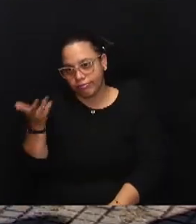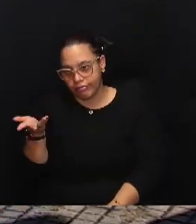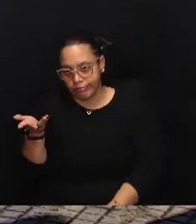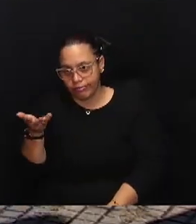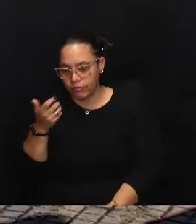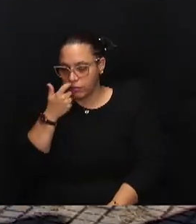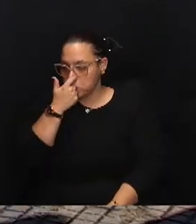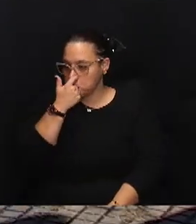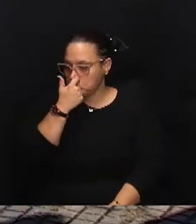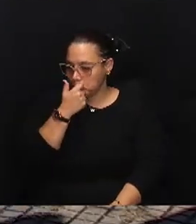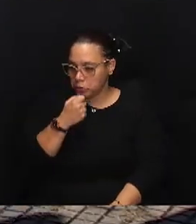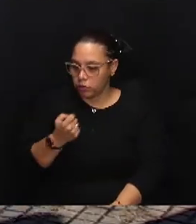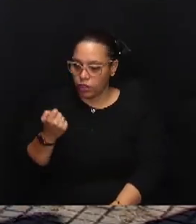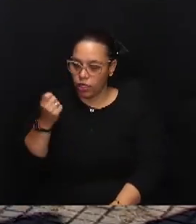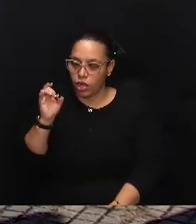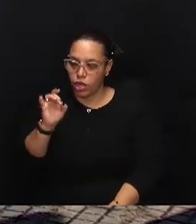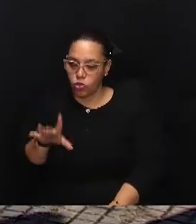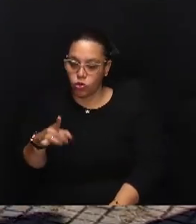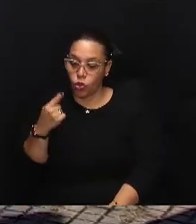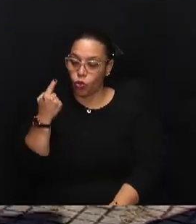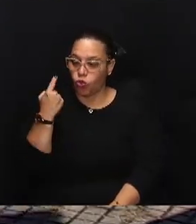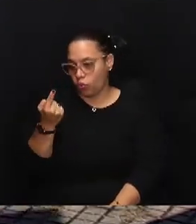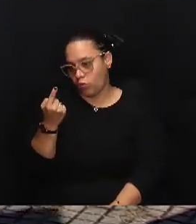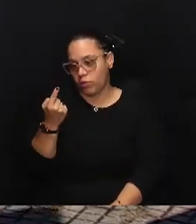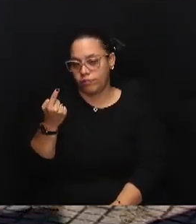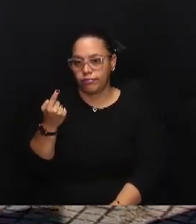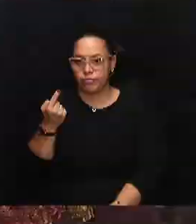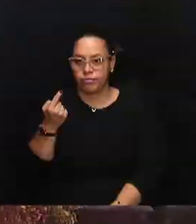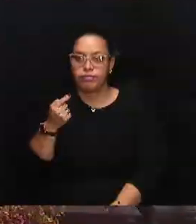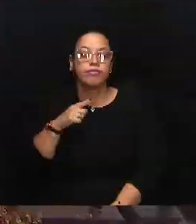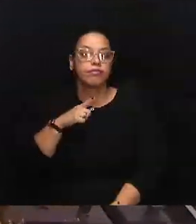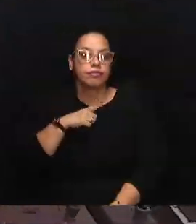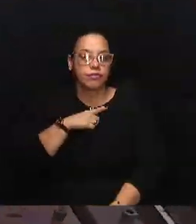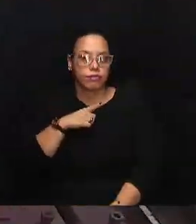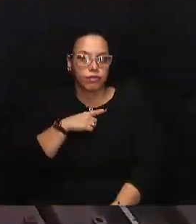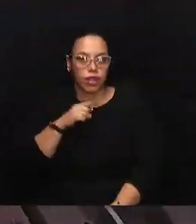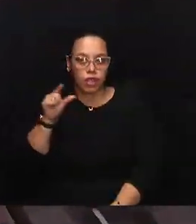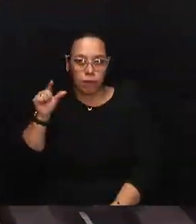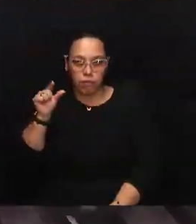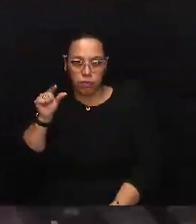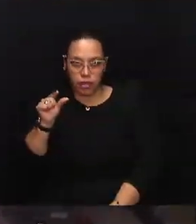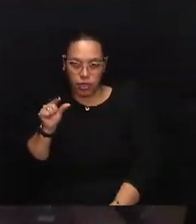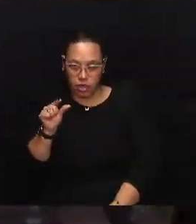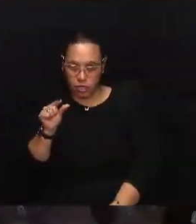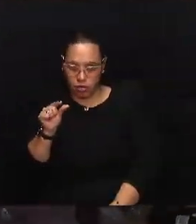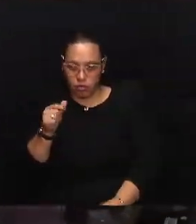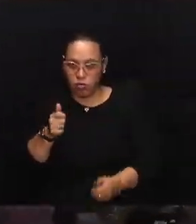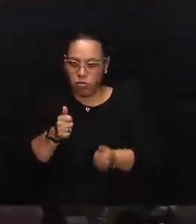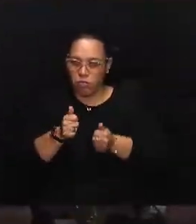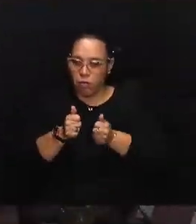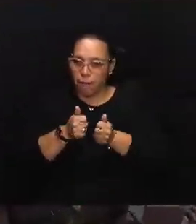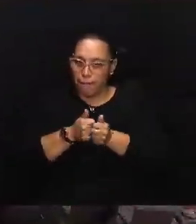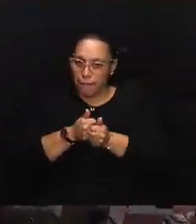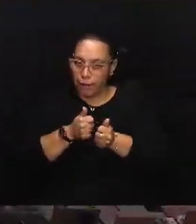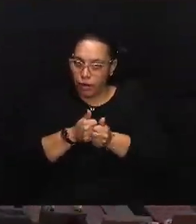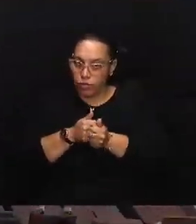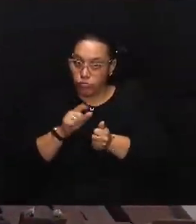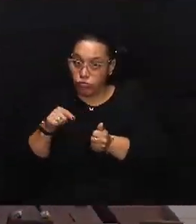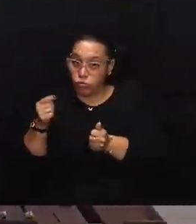essa é uma só da parte que a gente tem, é uma parte até pequena perto dos outros atrativos, como você já